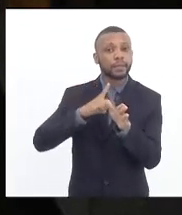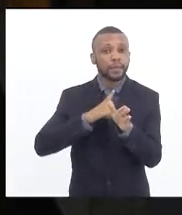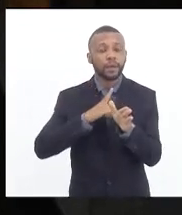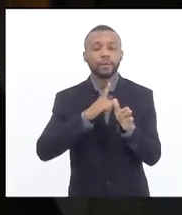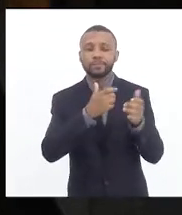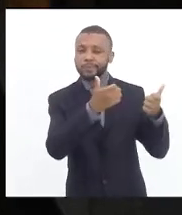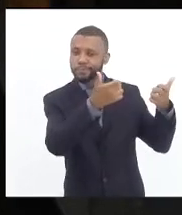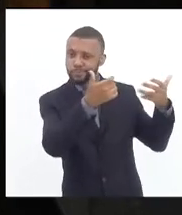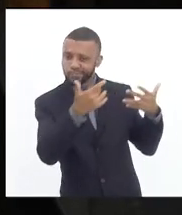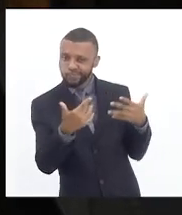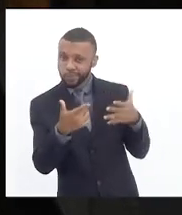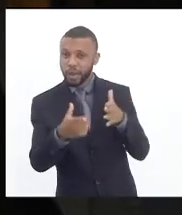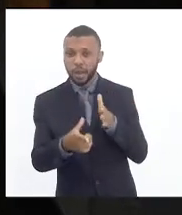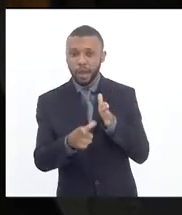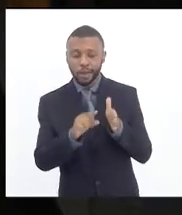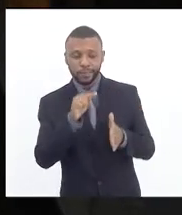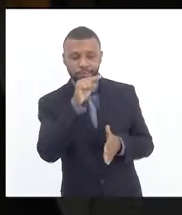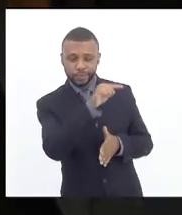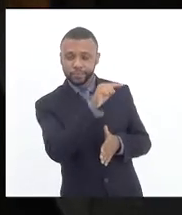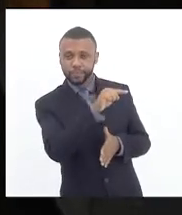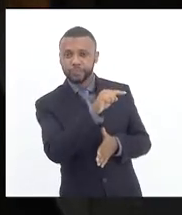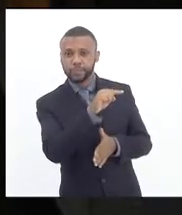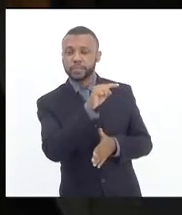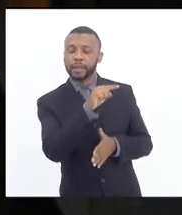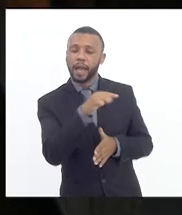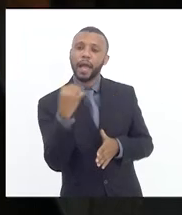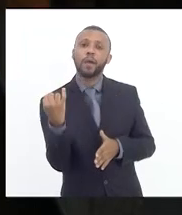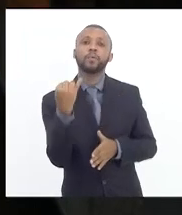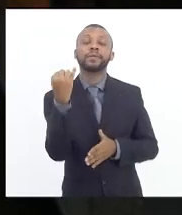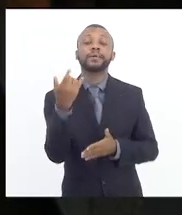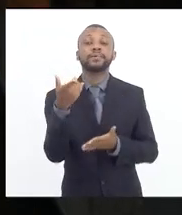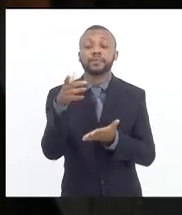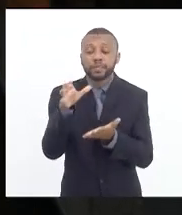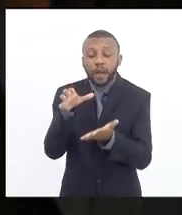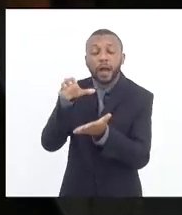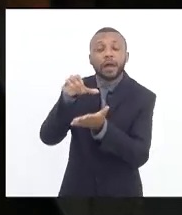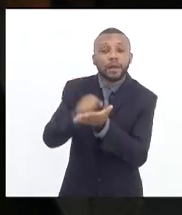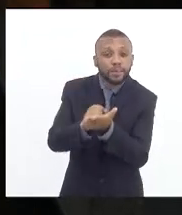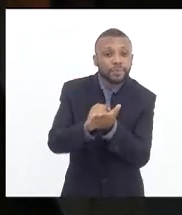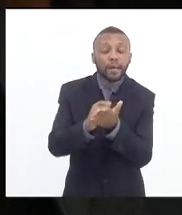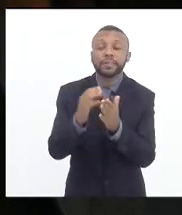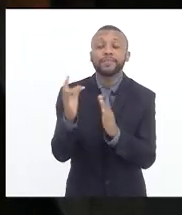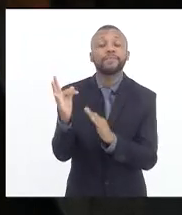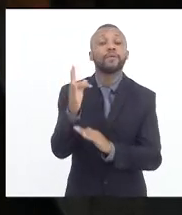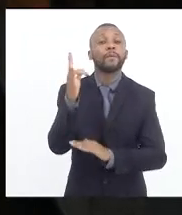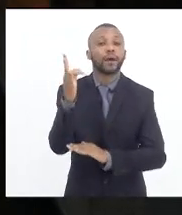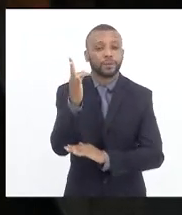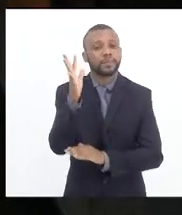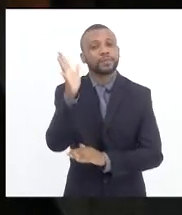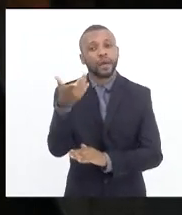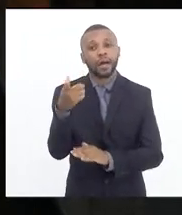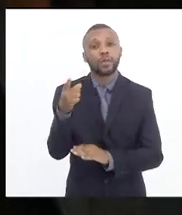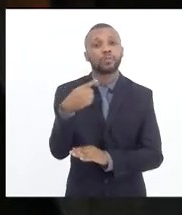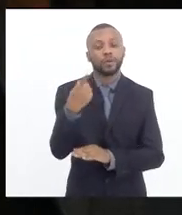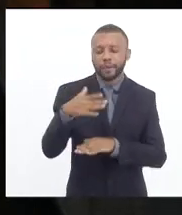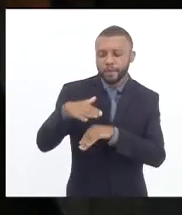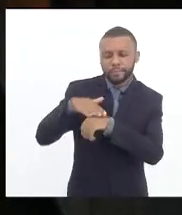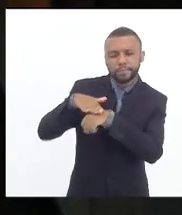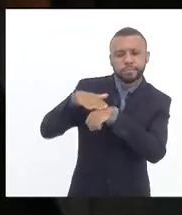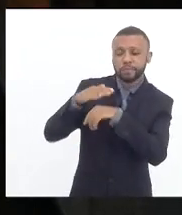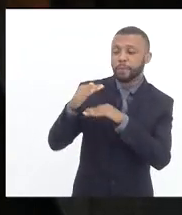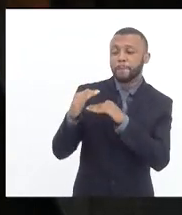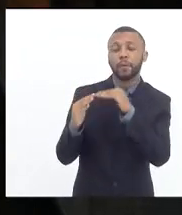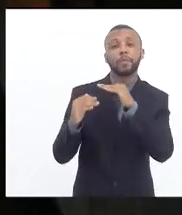Rodrigo Amorim mencionou que eu acho que deveria ser formalizado aqui Márcio que é isso que a gente já vem construindo e vem conversando